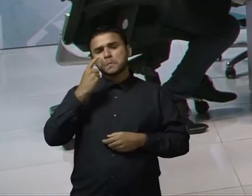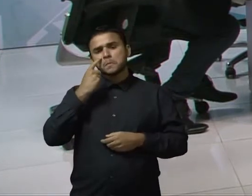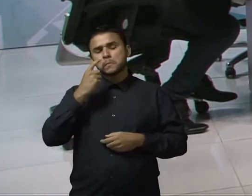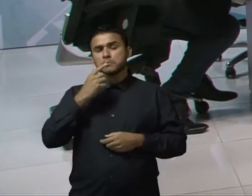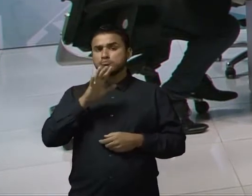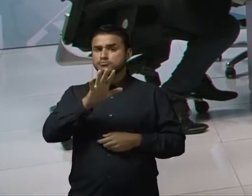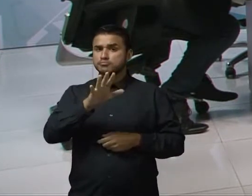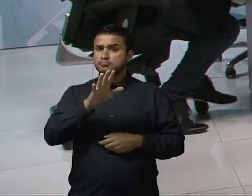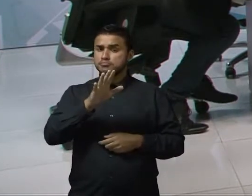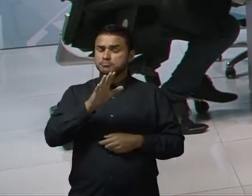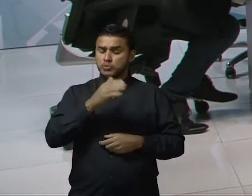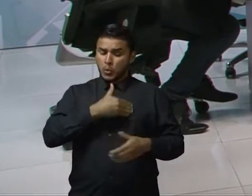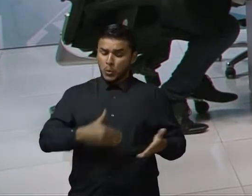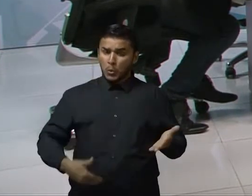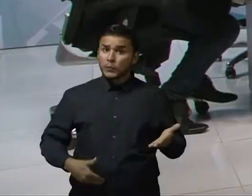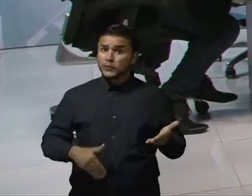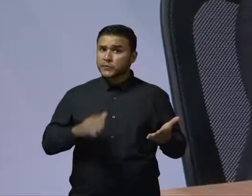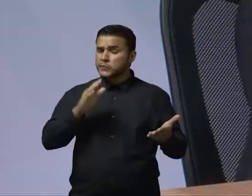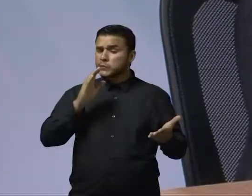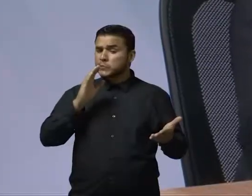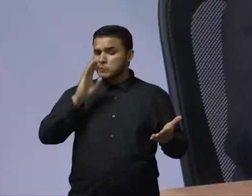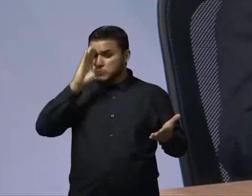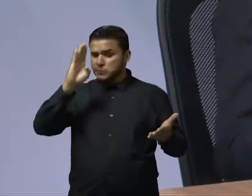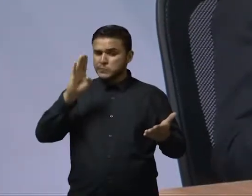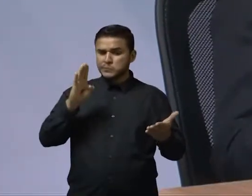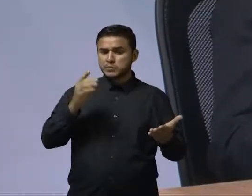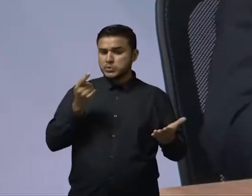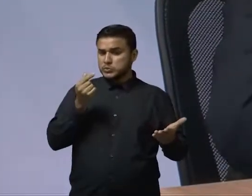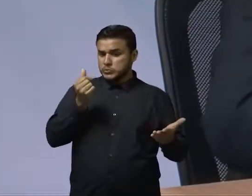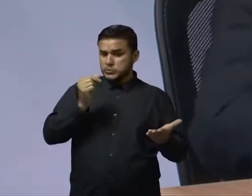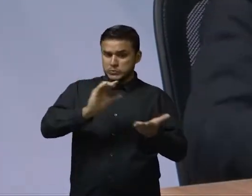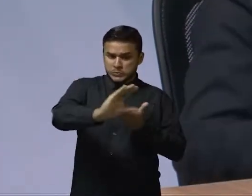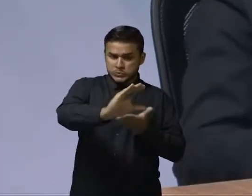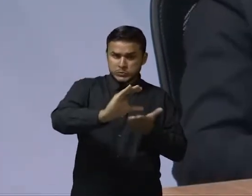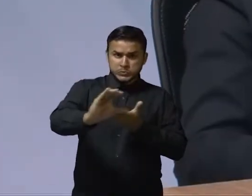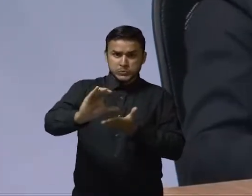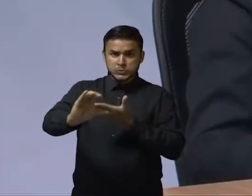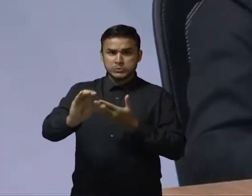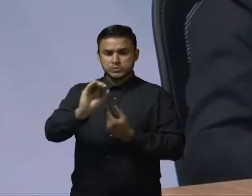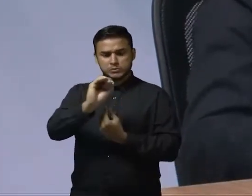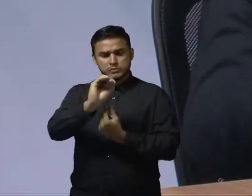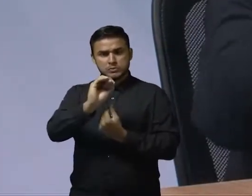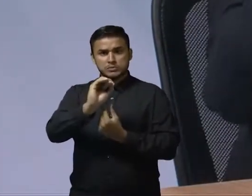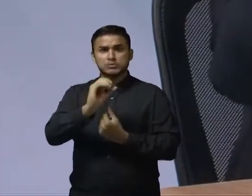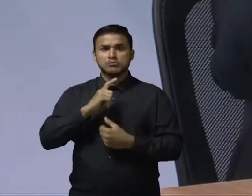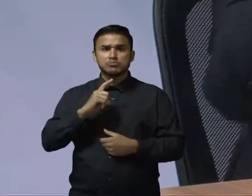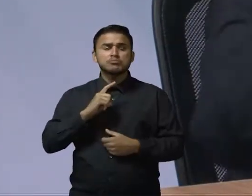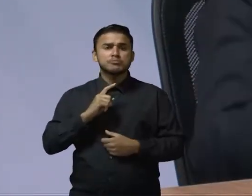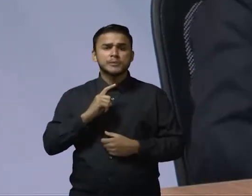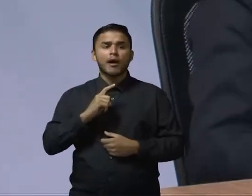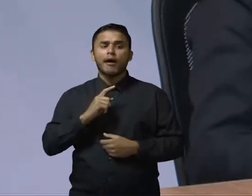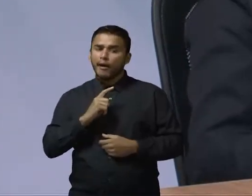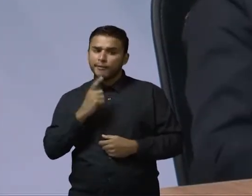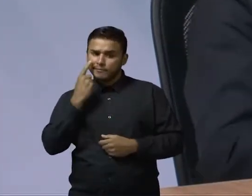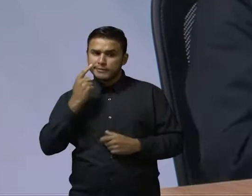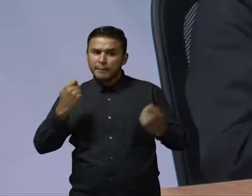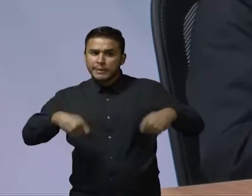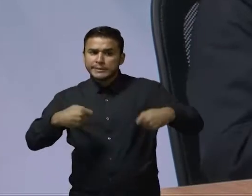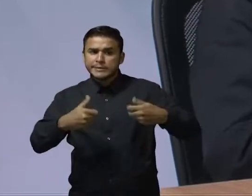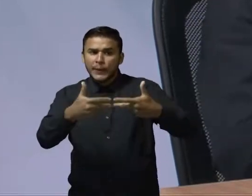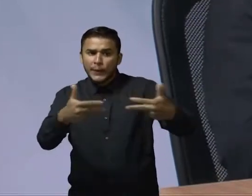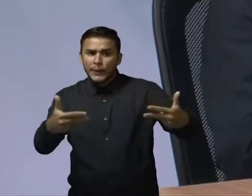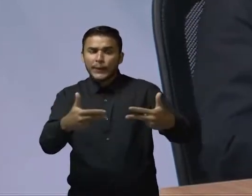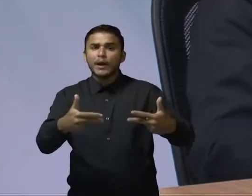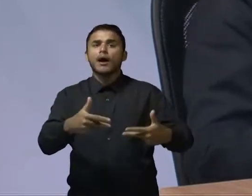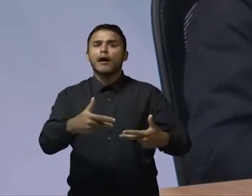a prioridade ela é medida pelo nível de investimento. Você tem um orçamento deficitário, você tem uma grande demanda. O que é